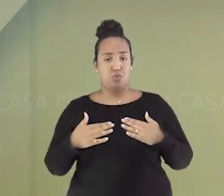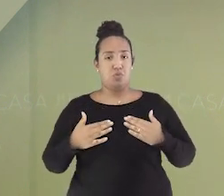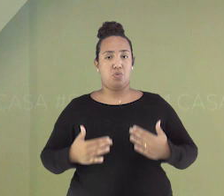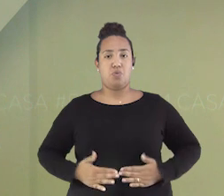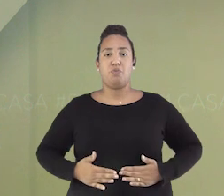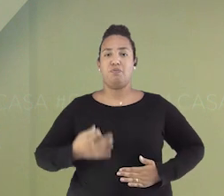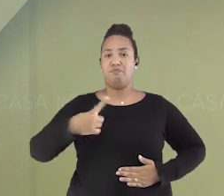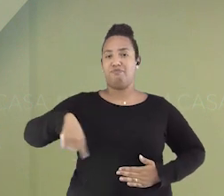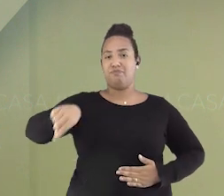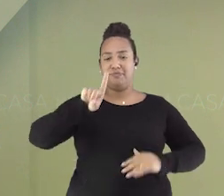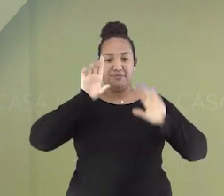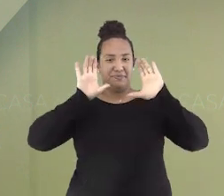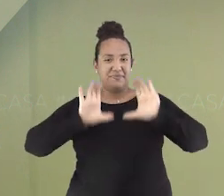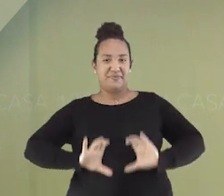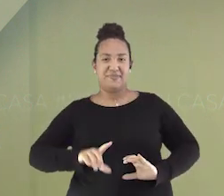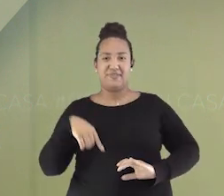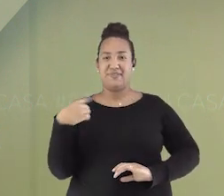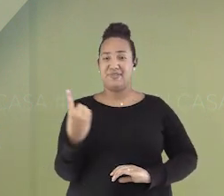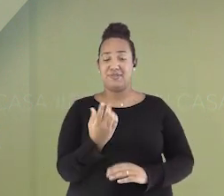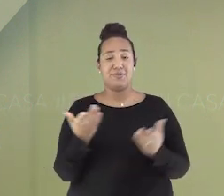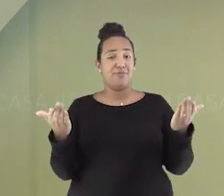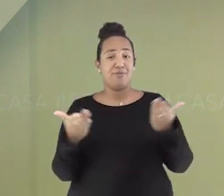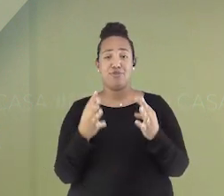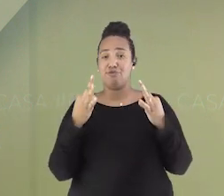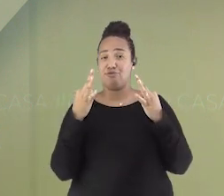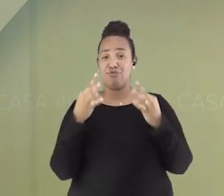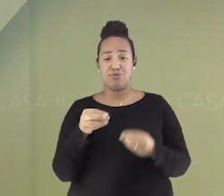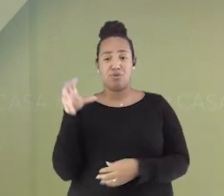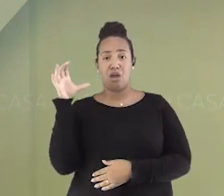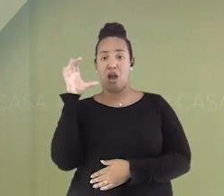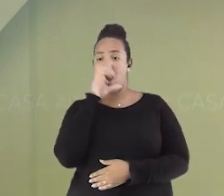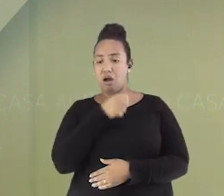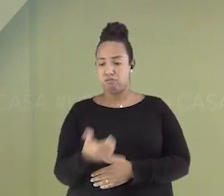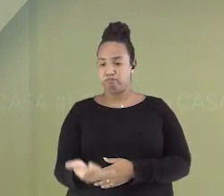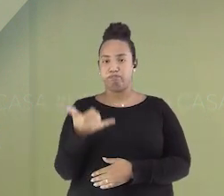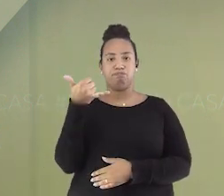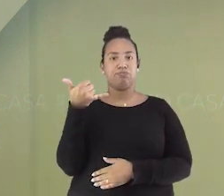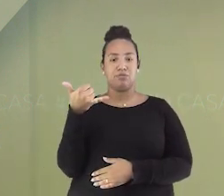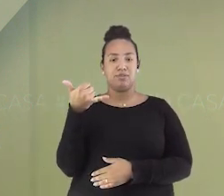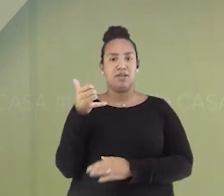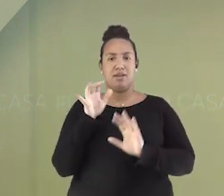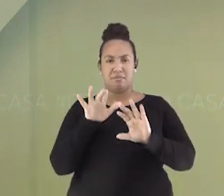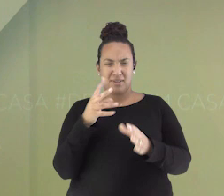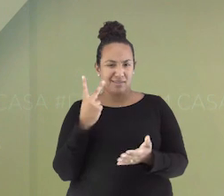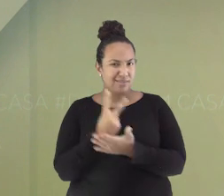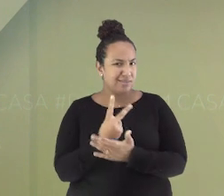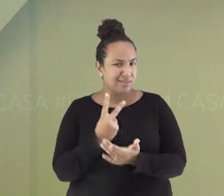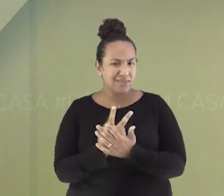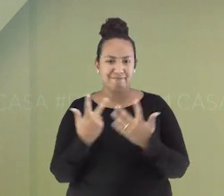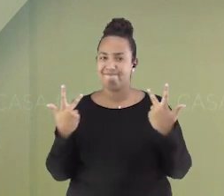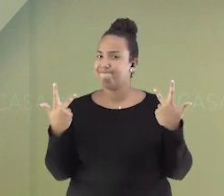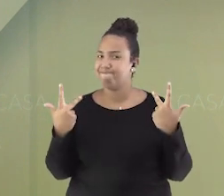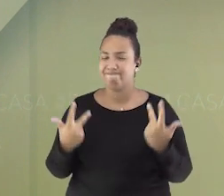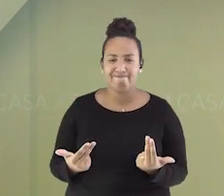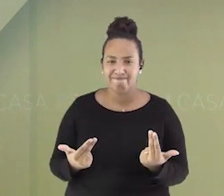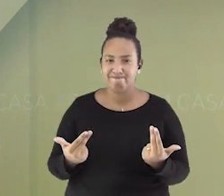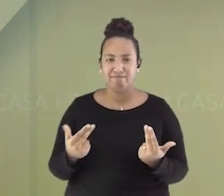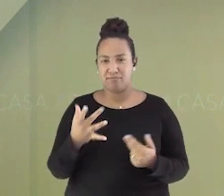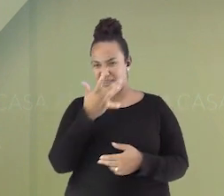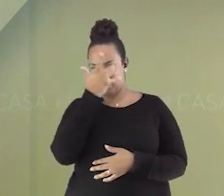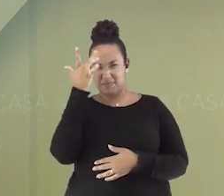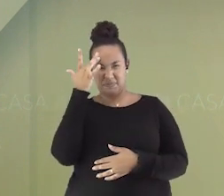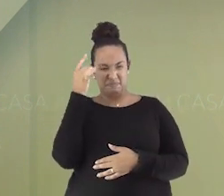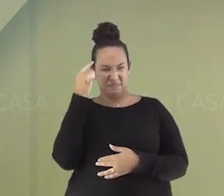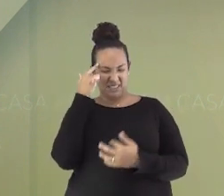nós temos tudo na palma da mão. Qualquer tipo de informação é instantâneo, basta querer. Mas nem sempre foi assim. E as pessoas